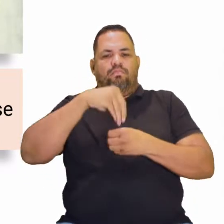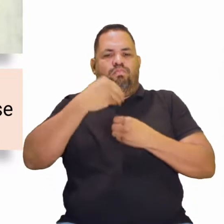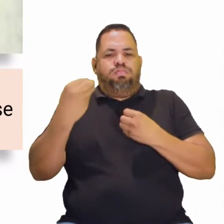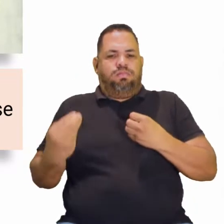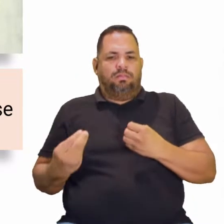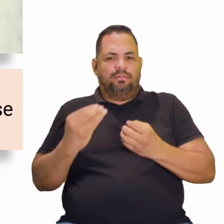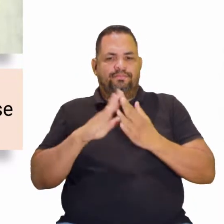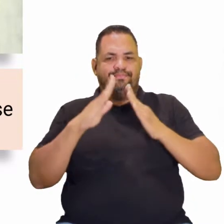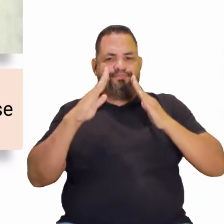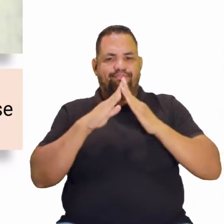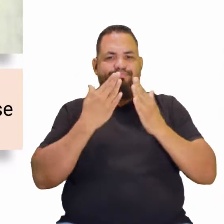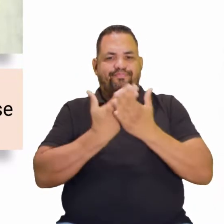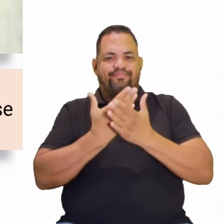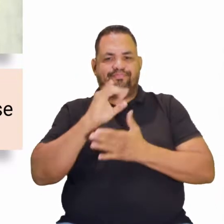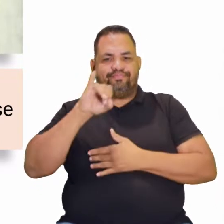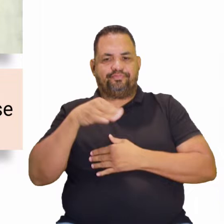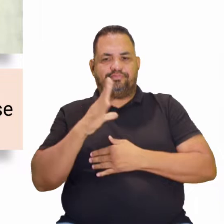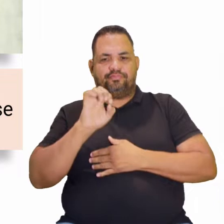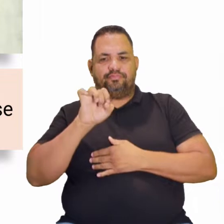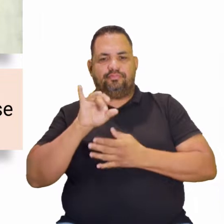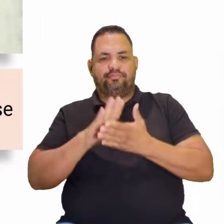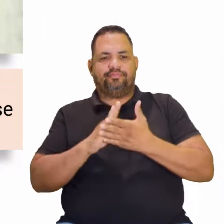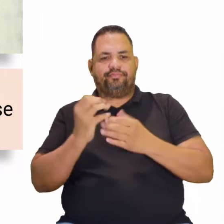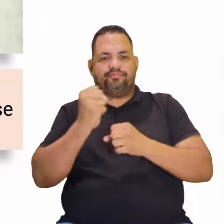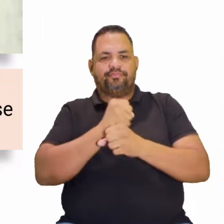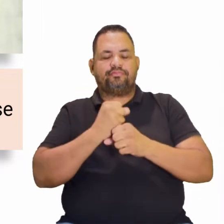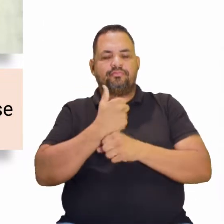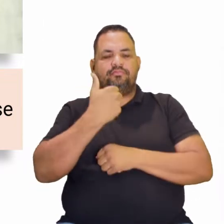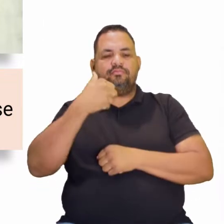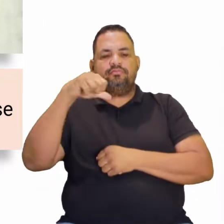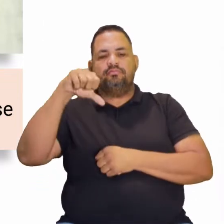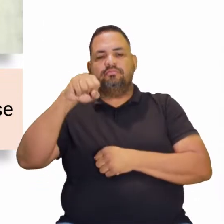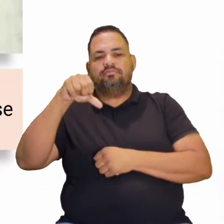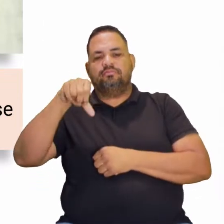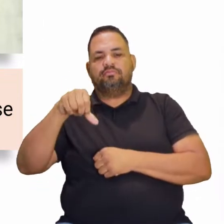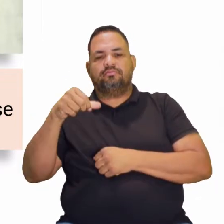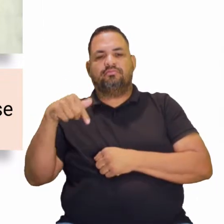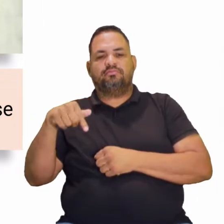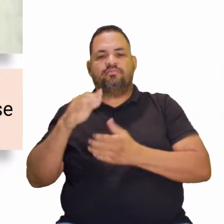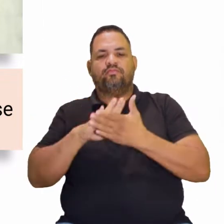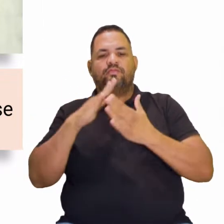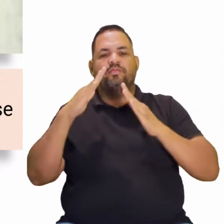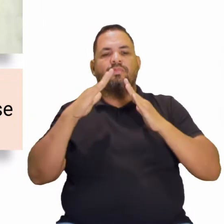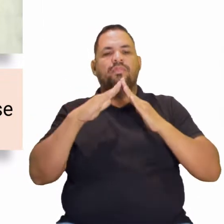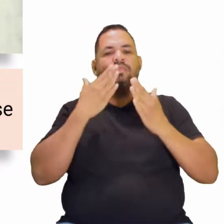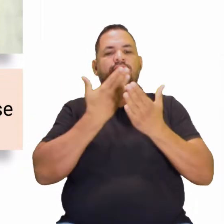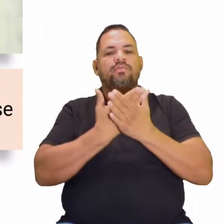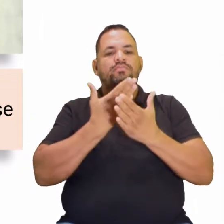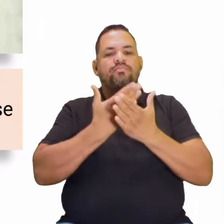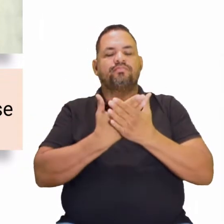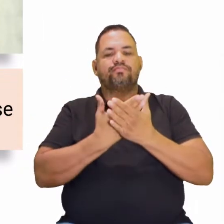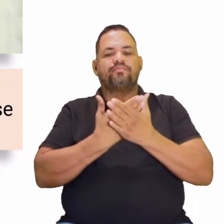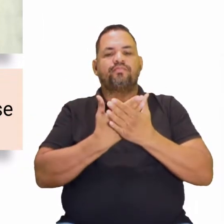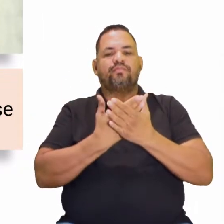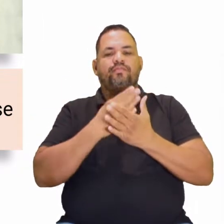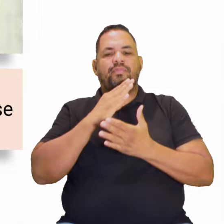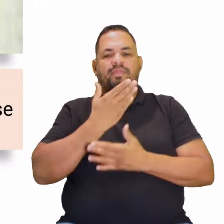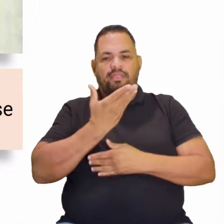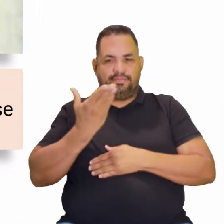no Colégio São José, no ano de 1897, estudou também